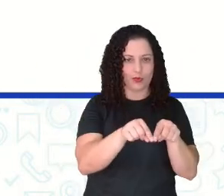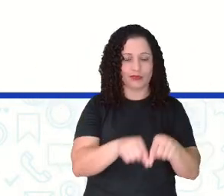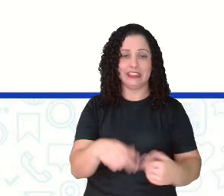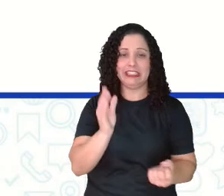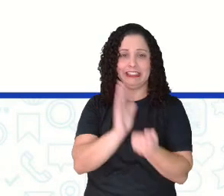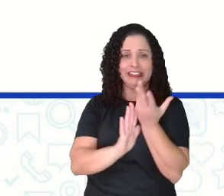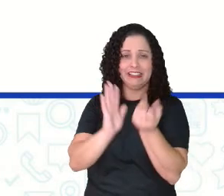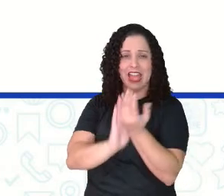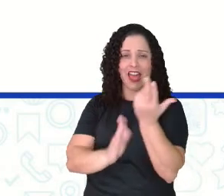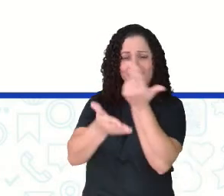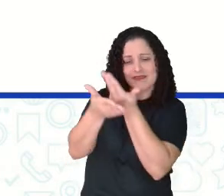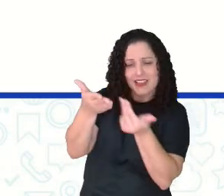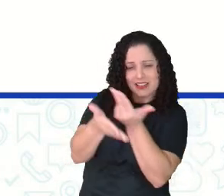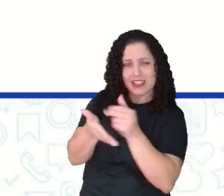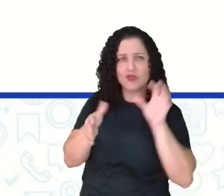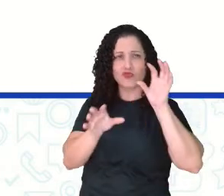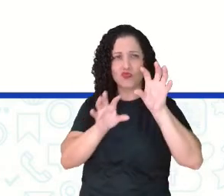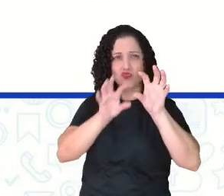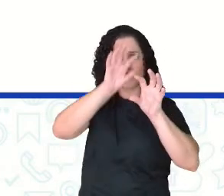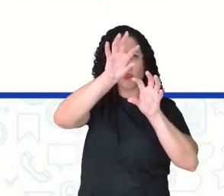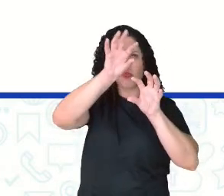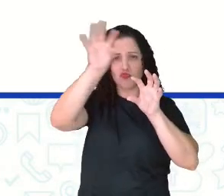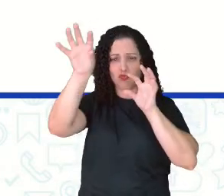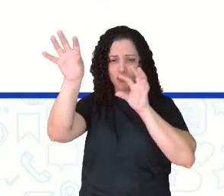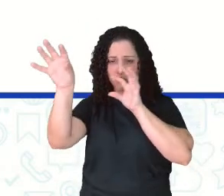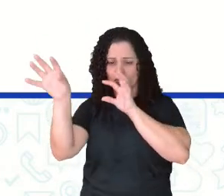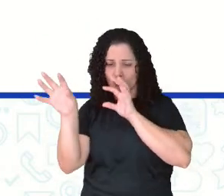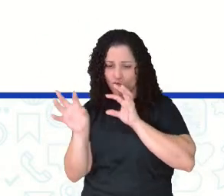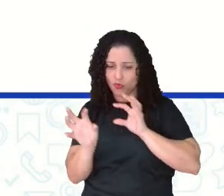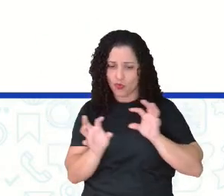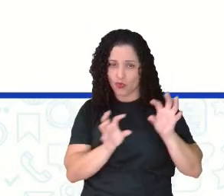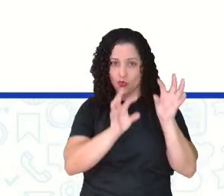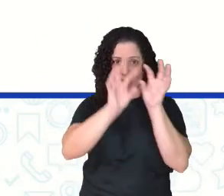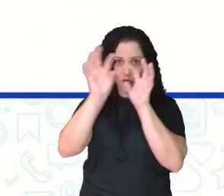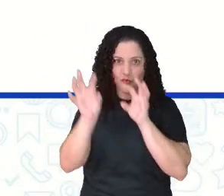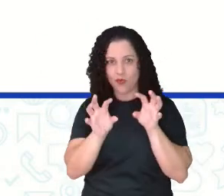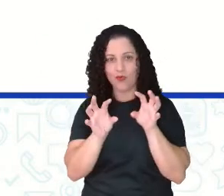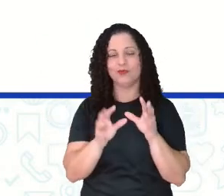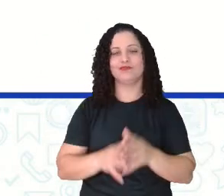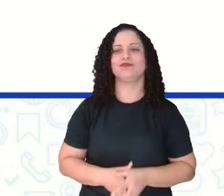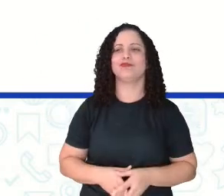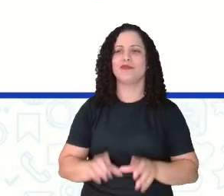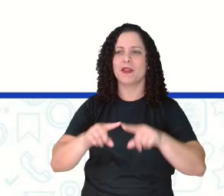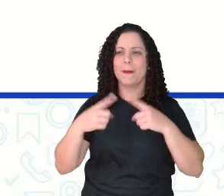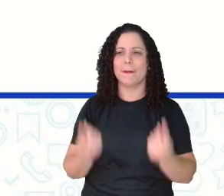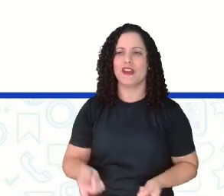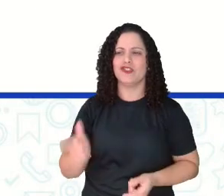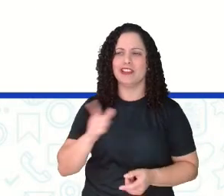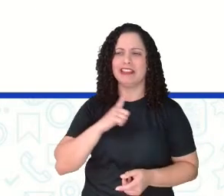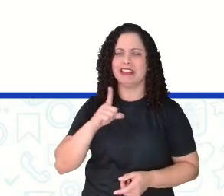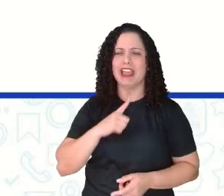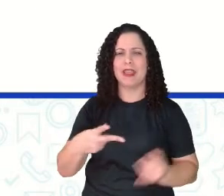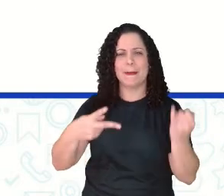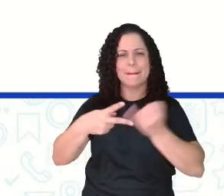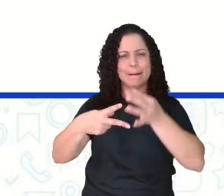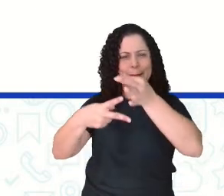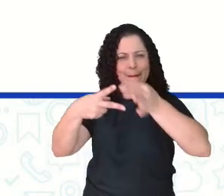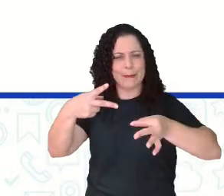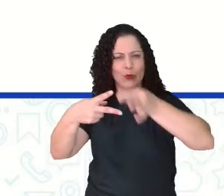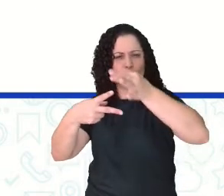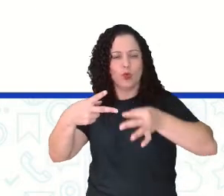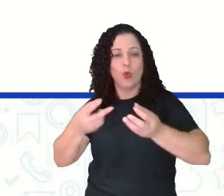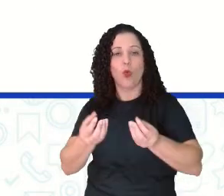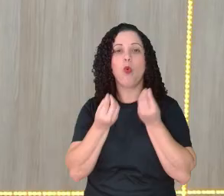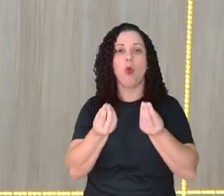geométrico, tá? Ah, Pedro, mas aí vai ficar com ponta, vai ficar com linhas poligonais. Como é que faz para ficar